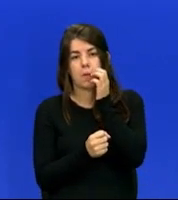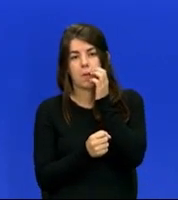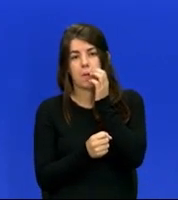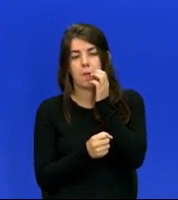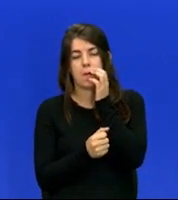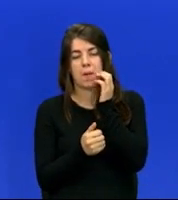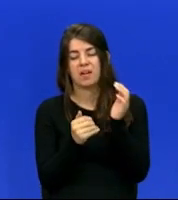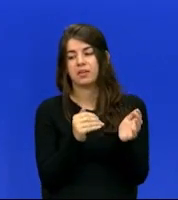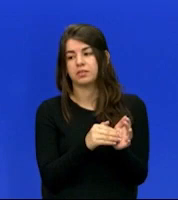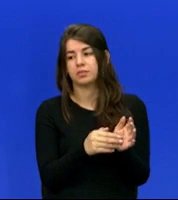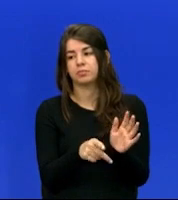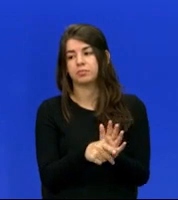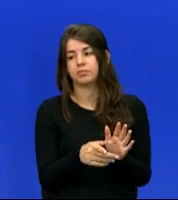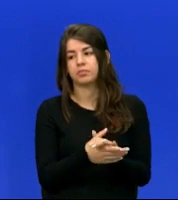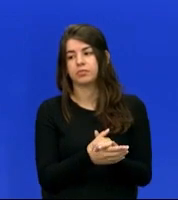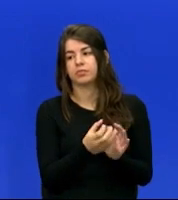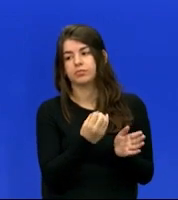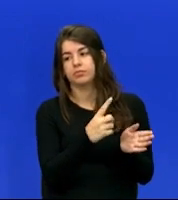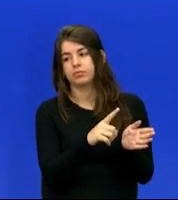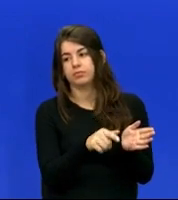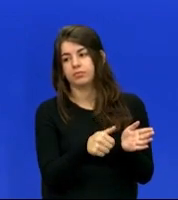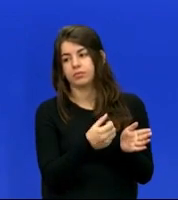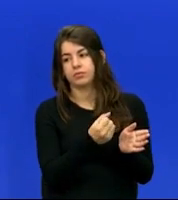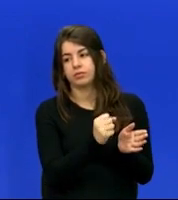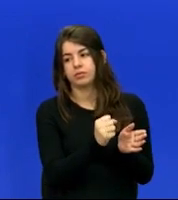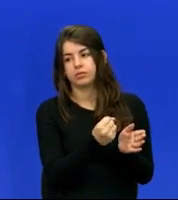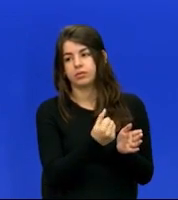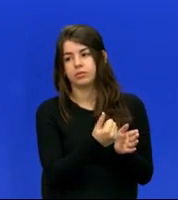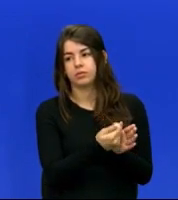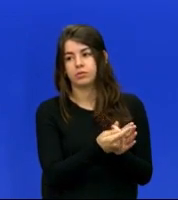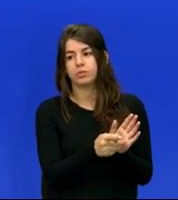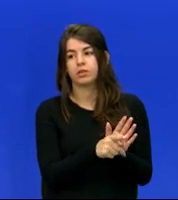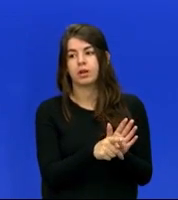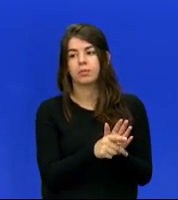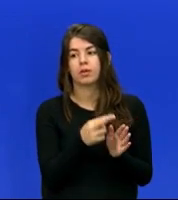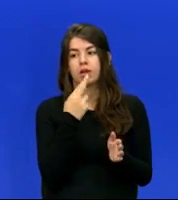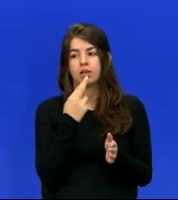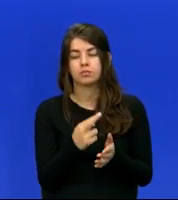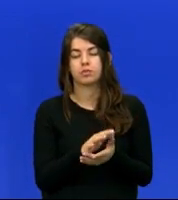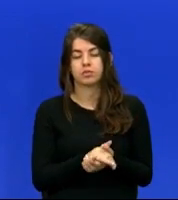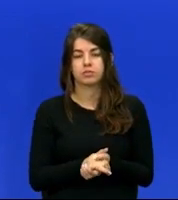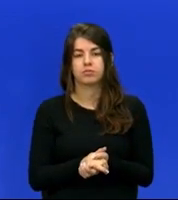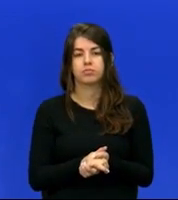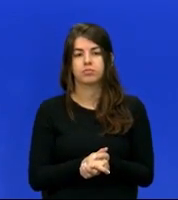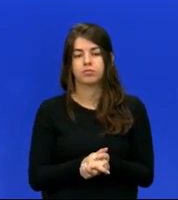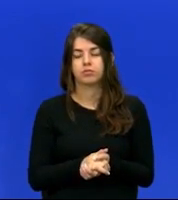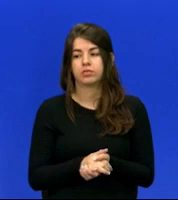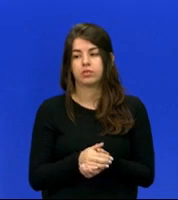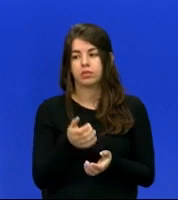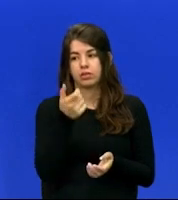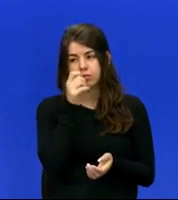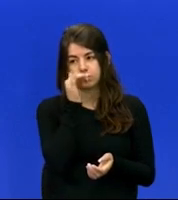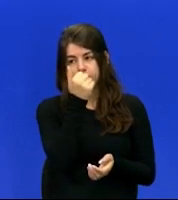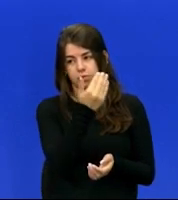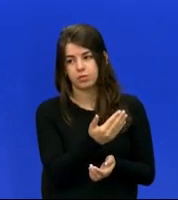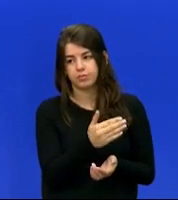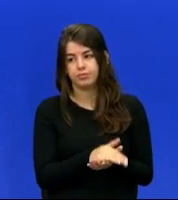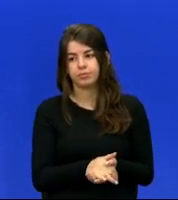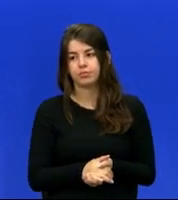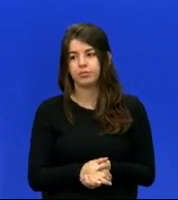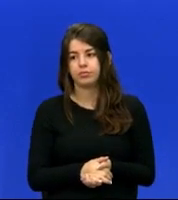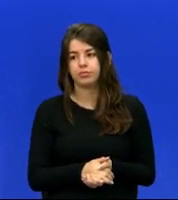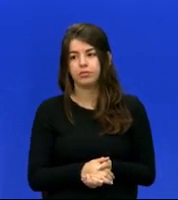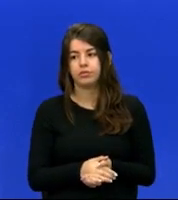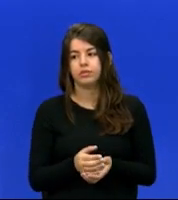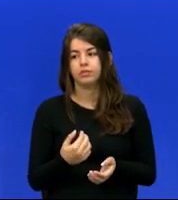coluna da segunda casa decimal, que é o 0,8, né? O 0,8 aqui. Então, a segunda casa, então vai ser